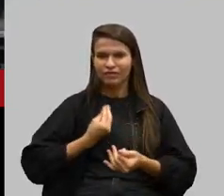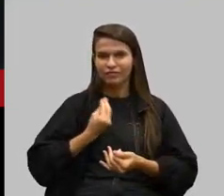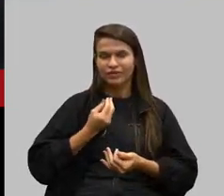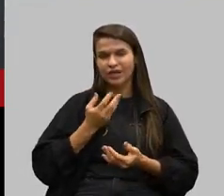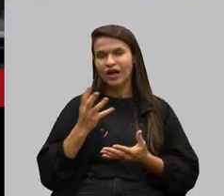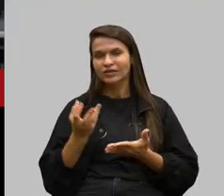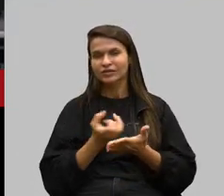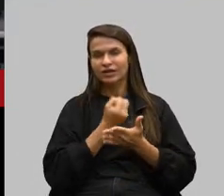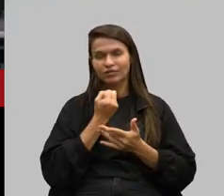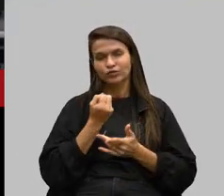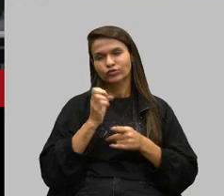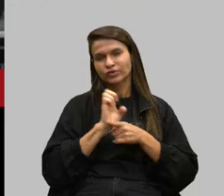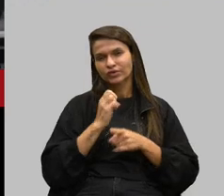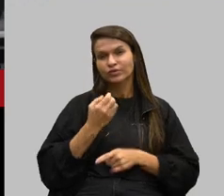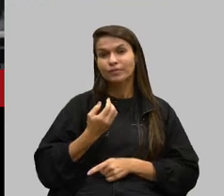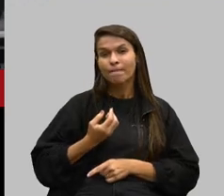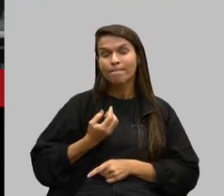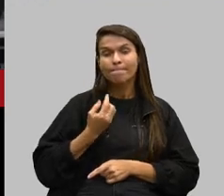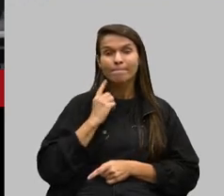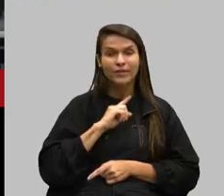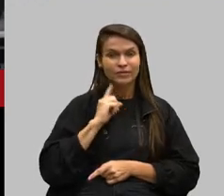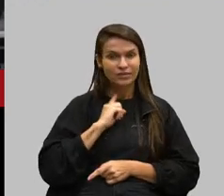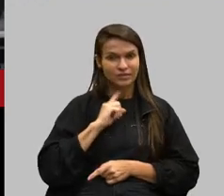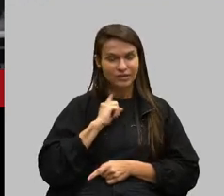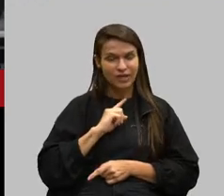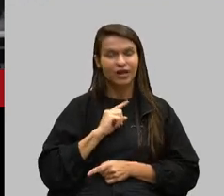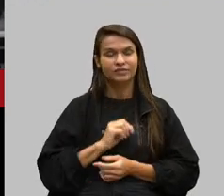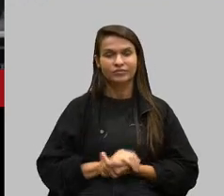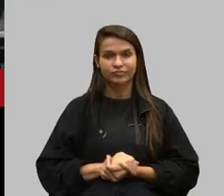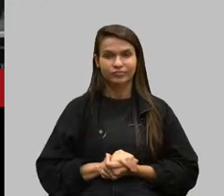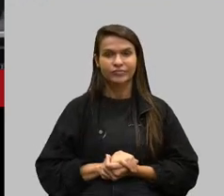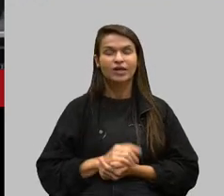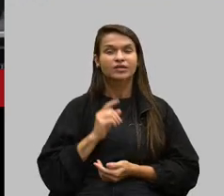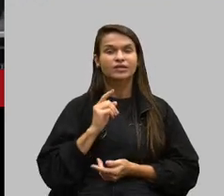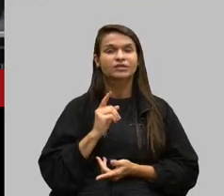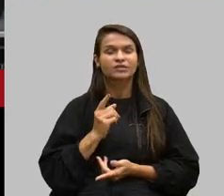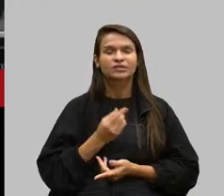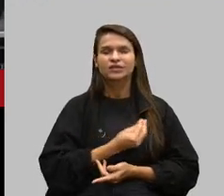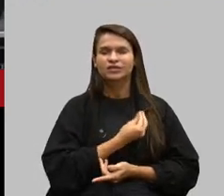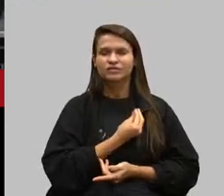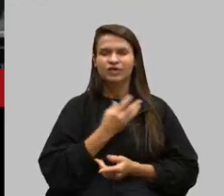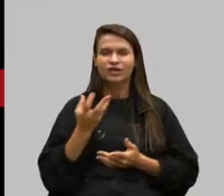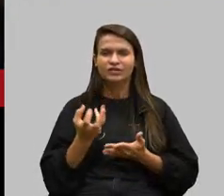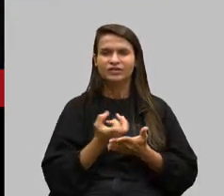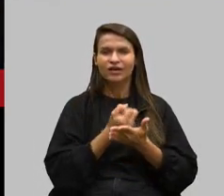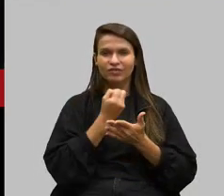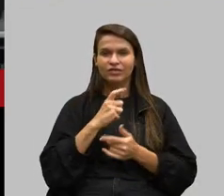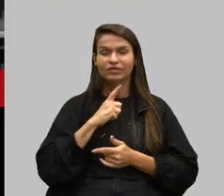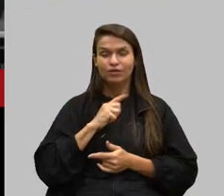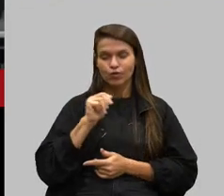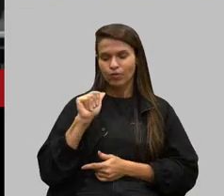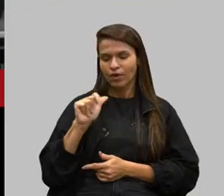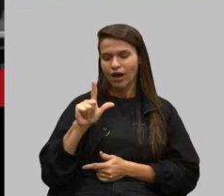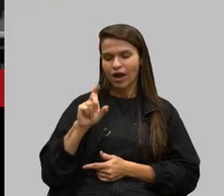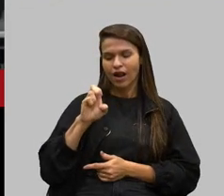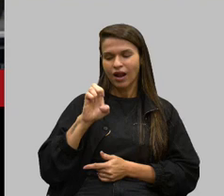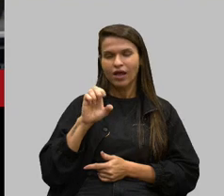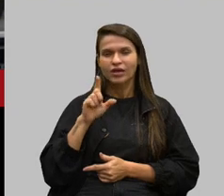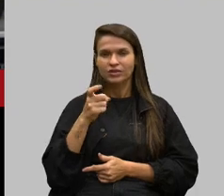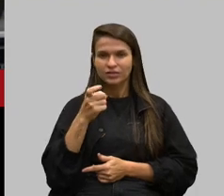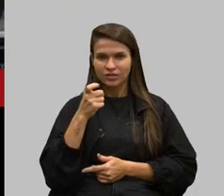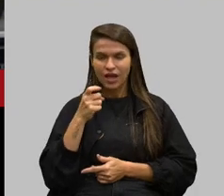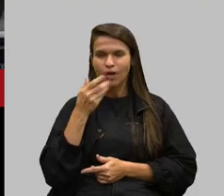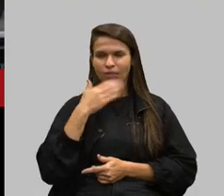estado de Minas Gerais entre essas vidas que foram salvas nós temos o Alex que é uma criança